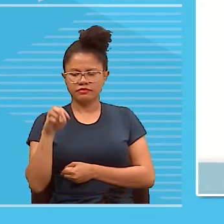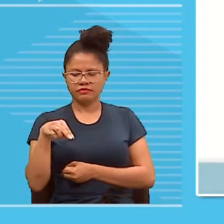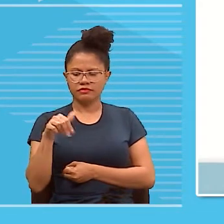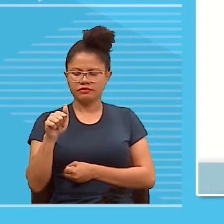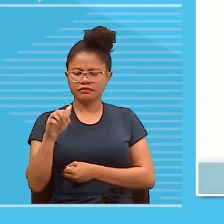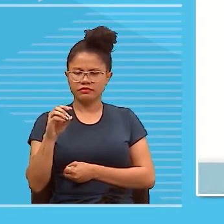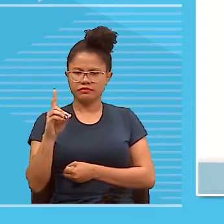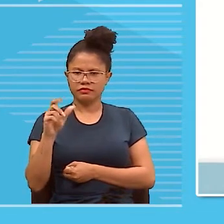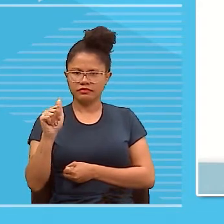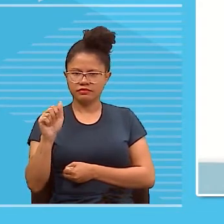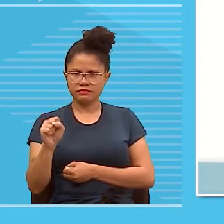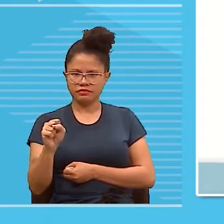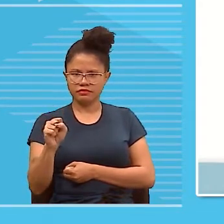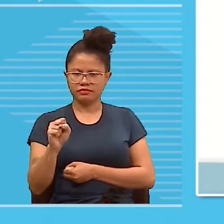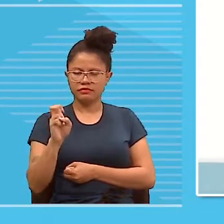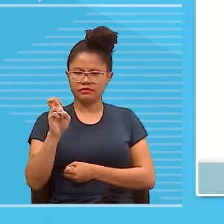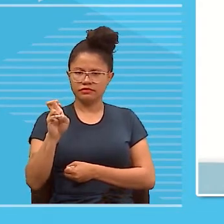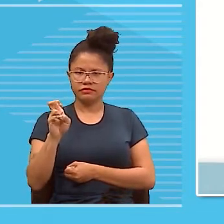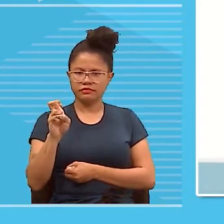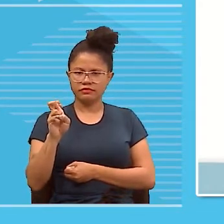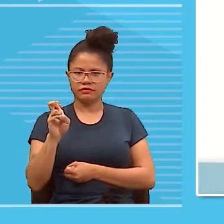que são cinco aditivas